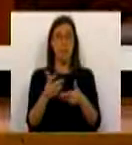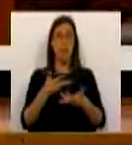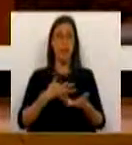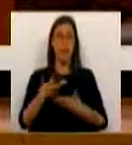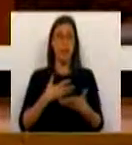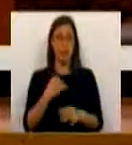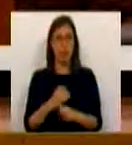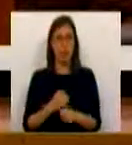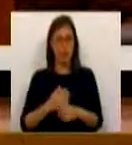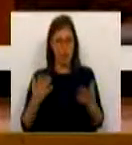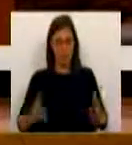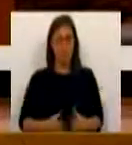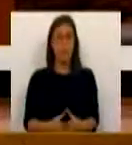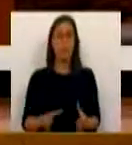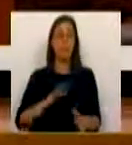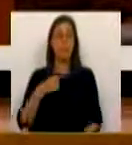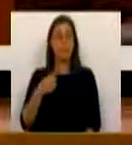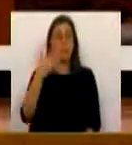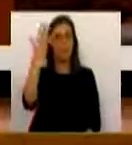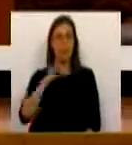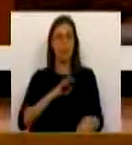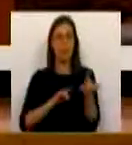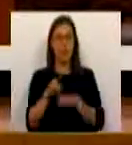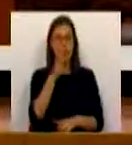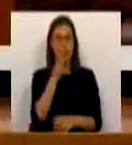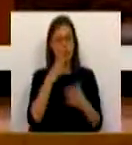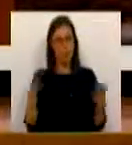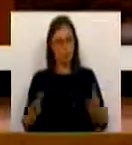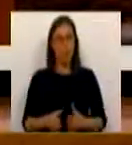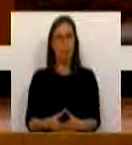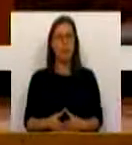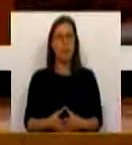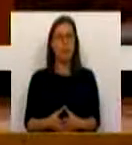relações laborais. Senhor Presidente, senhoras e senhores deputados,